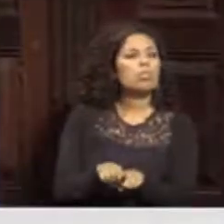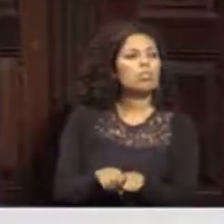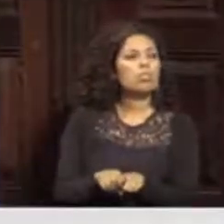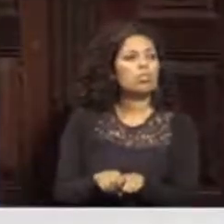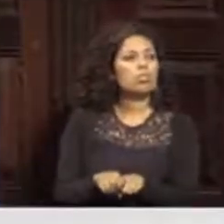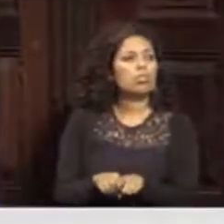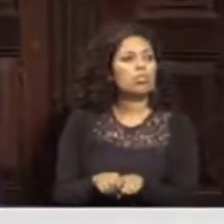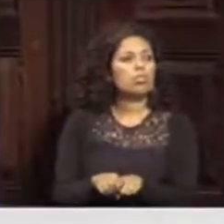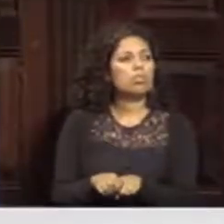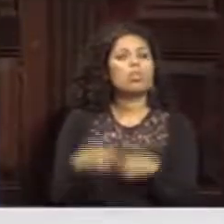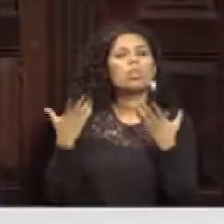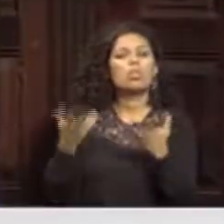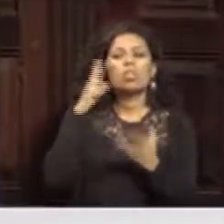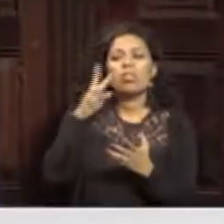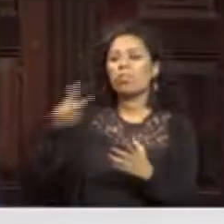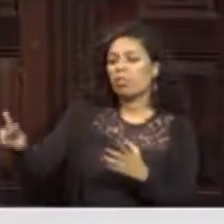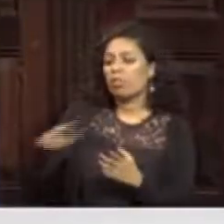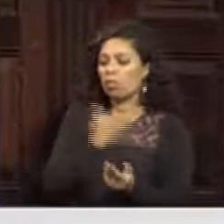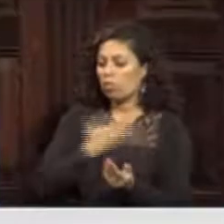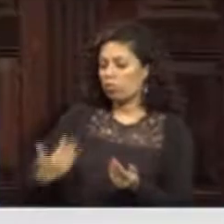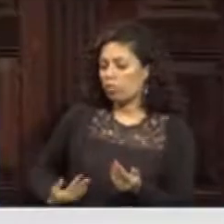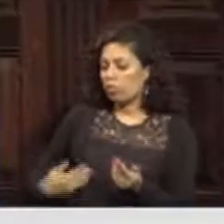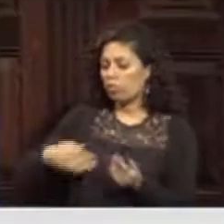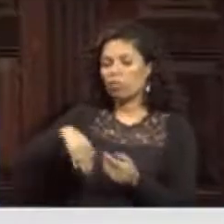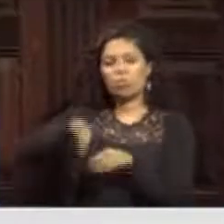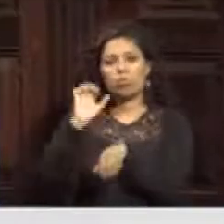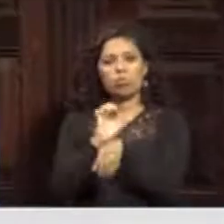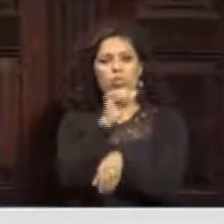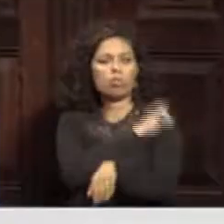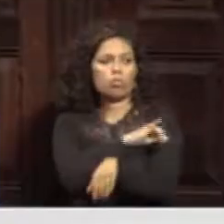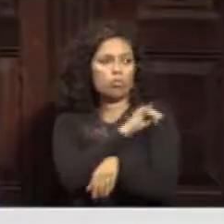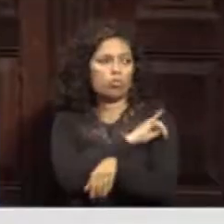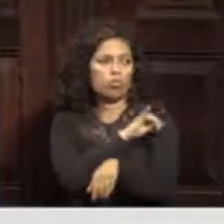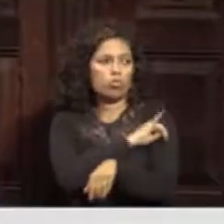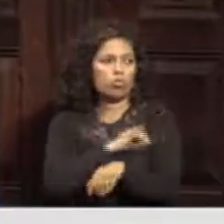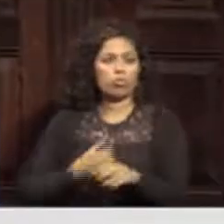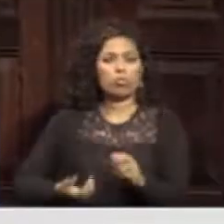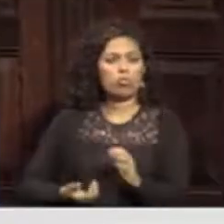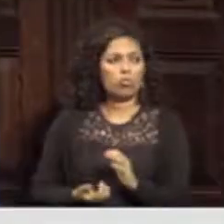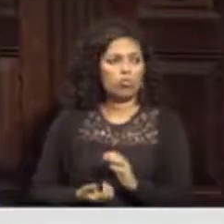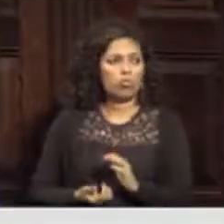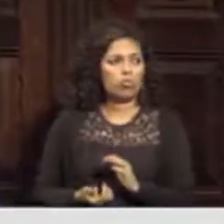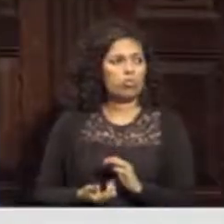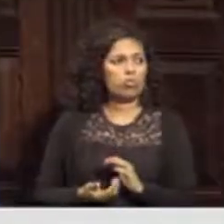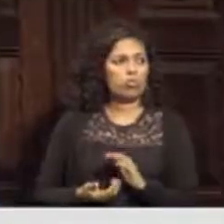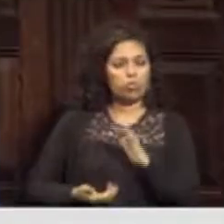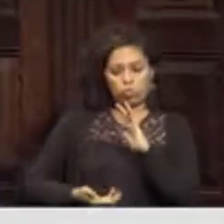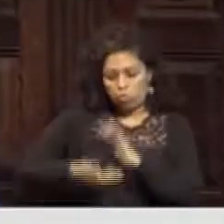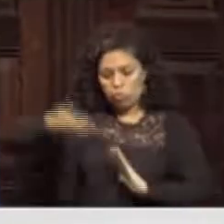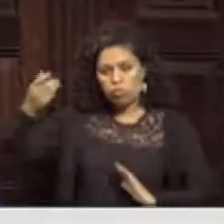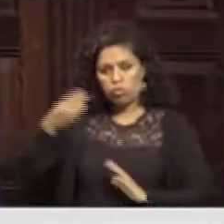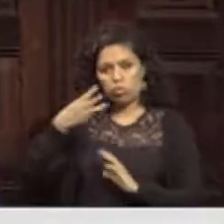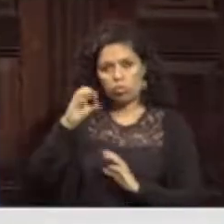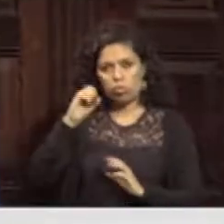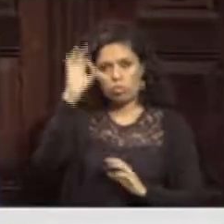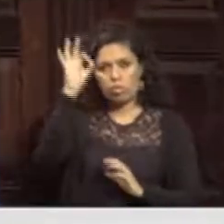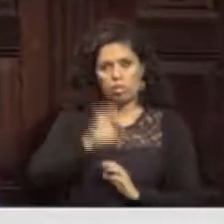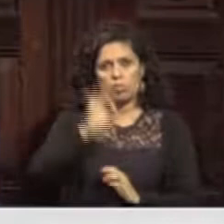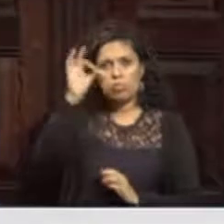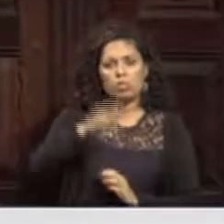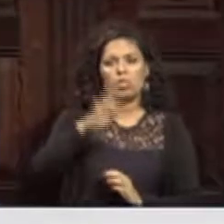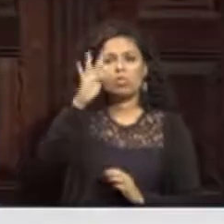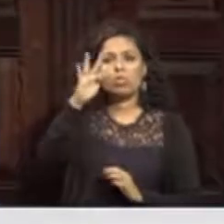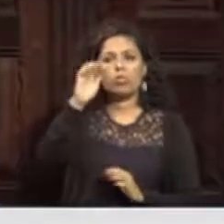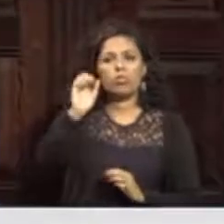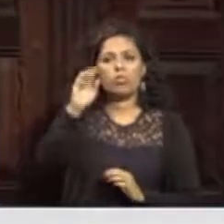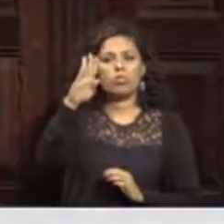queria o governador do Estado também retirar 30% do FECAM, que